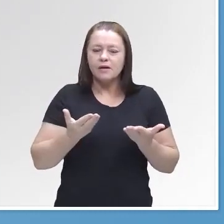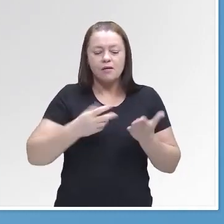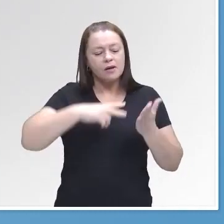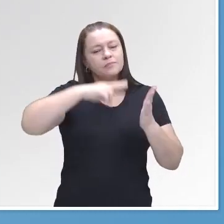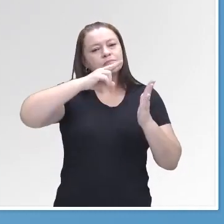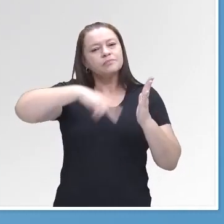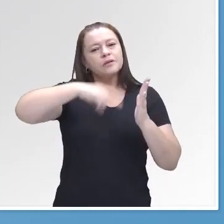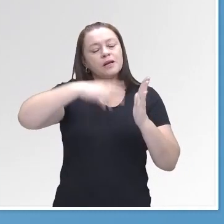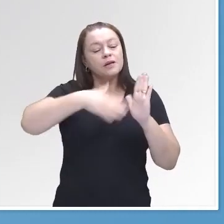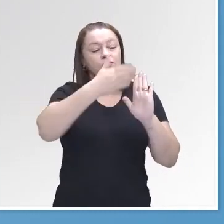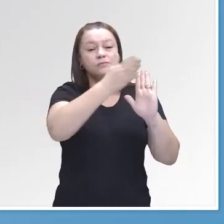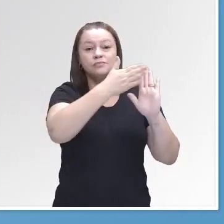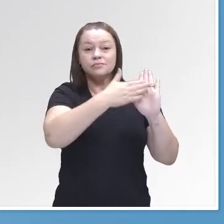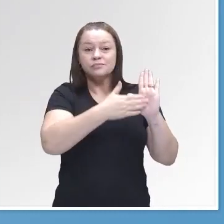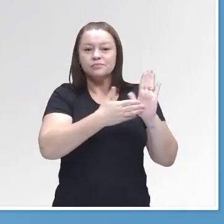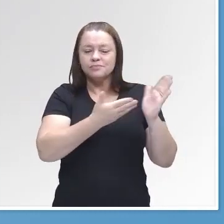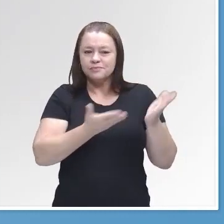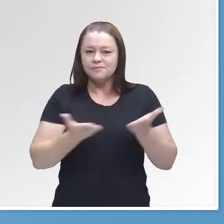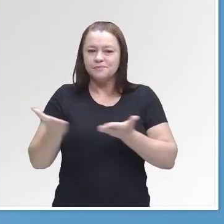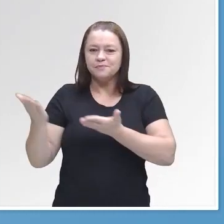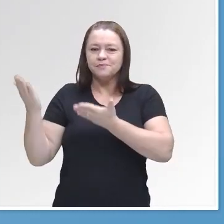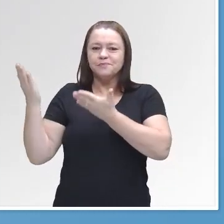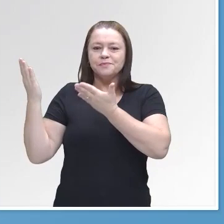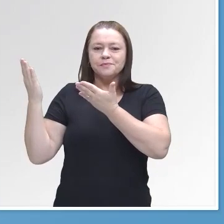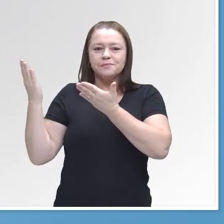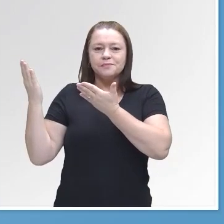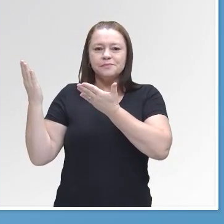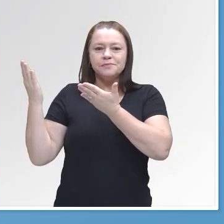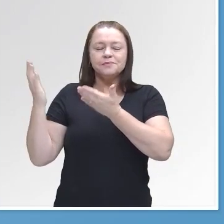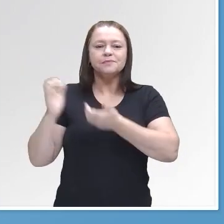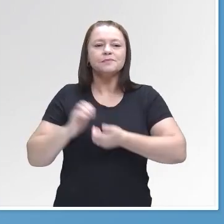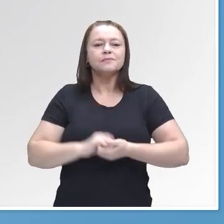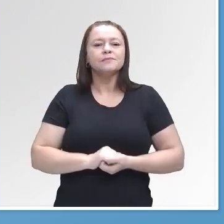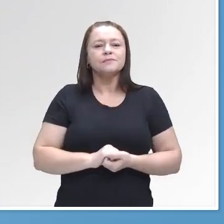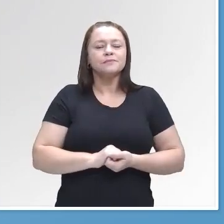do panfleto. Vem comigo, crianças.